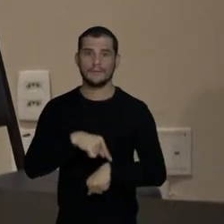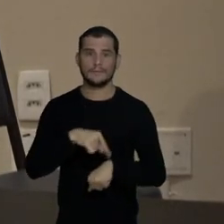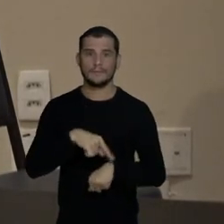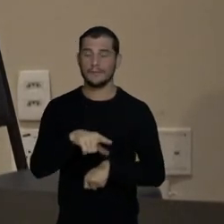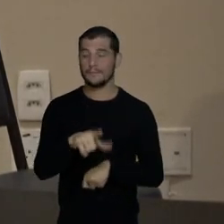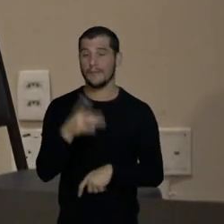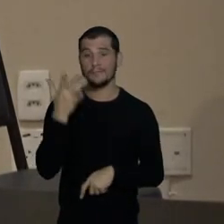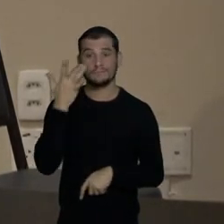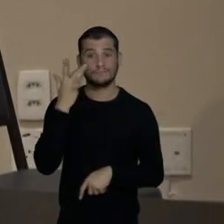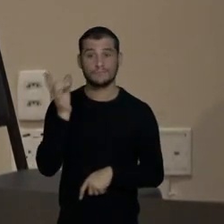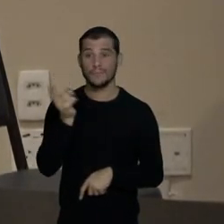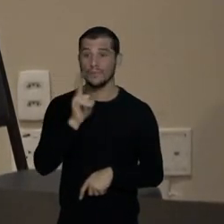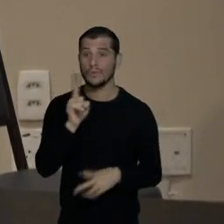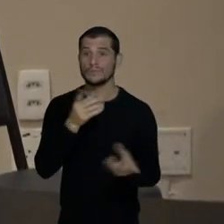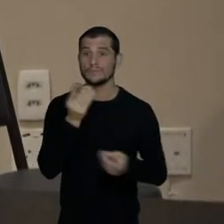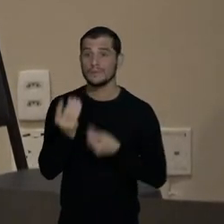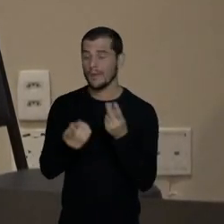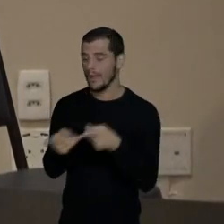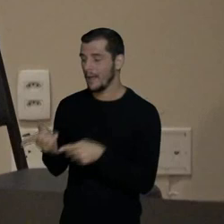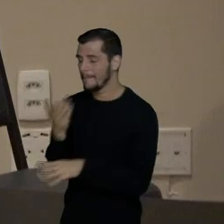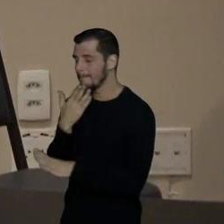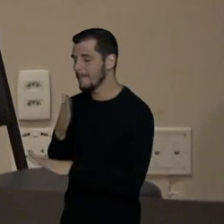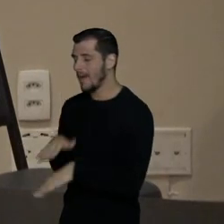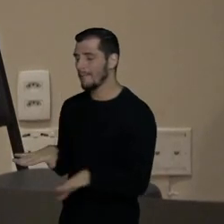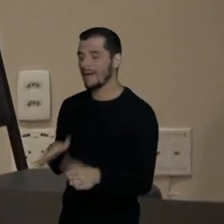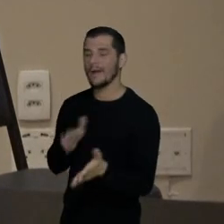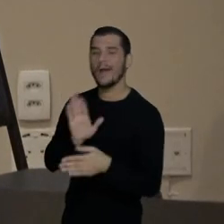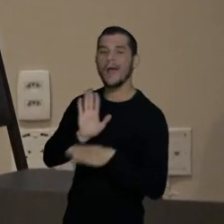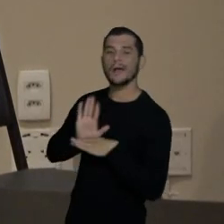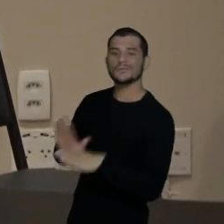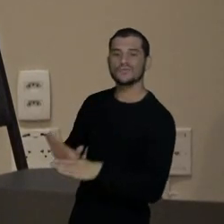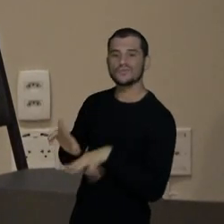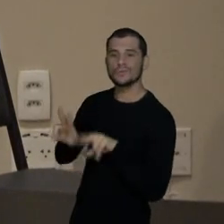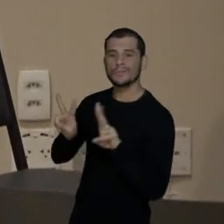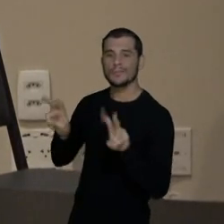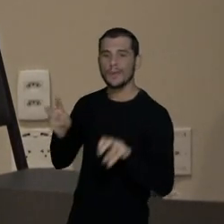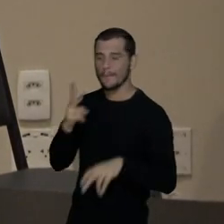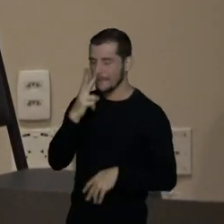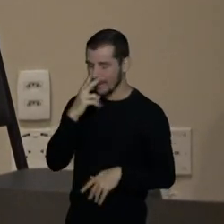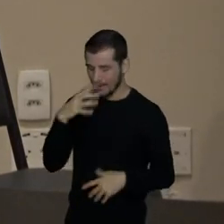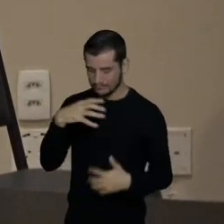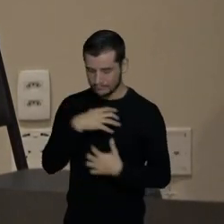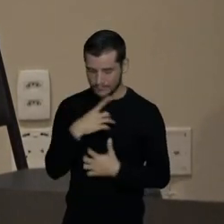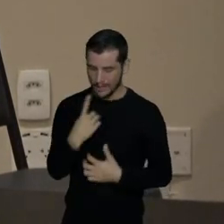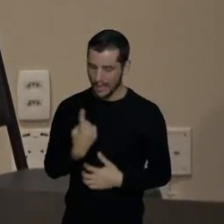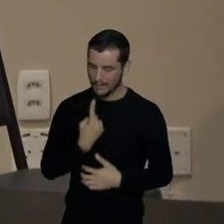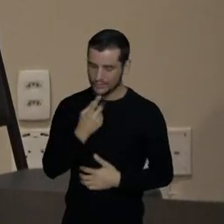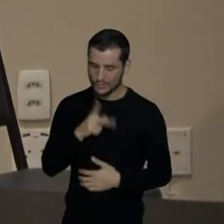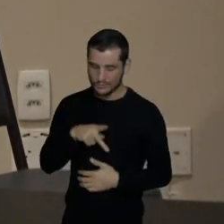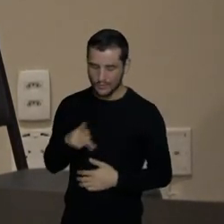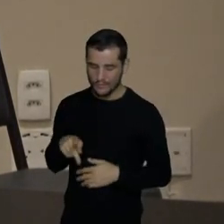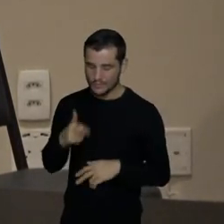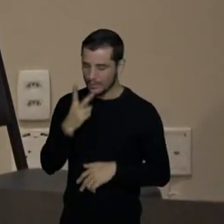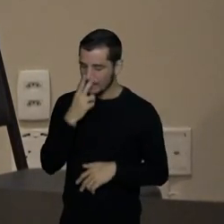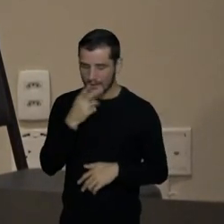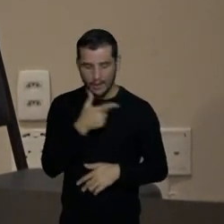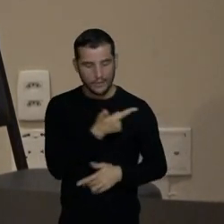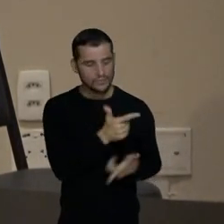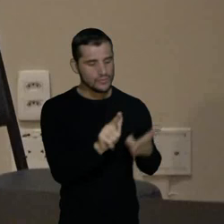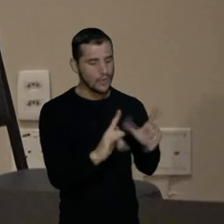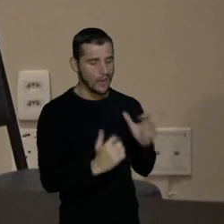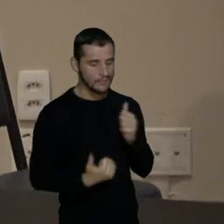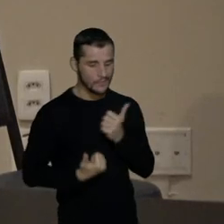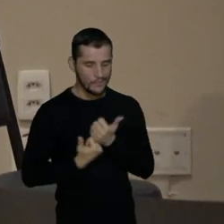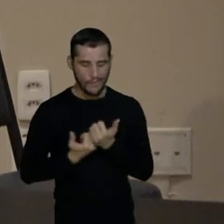saber como ajudar aquela a criança me sentindo sozinha lá desamparada diante de uma